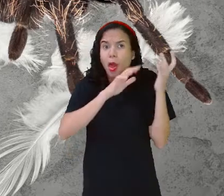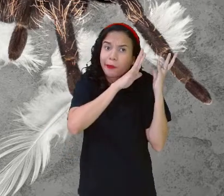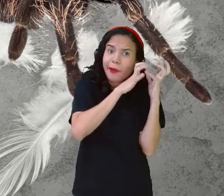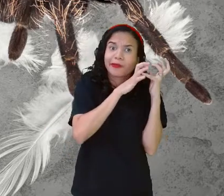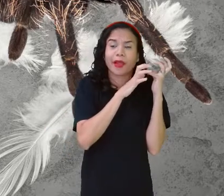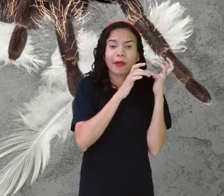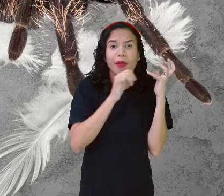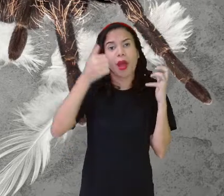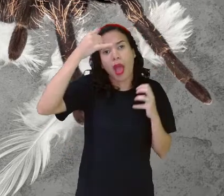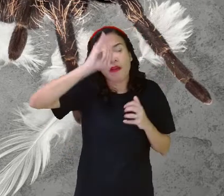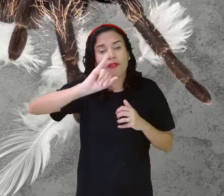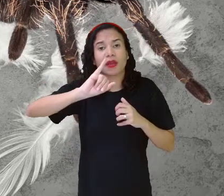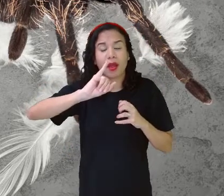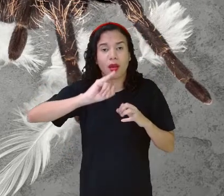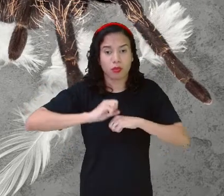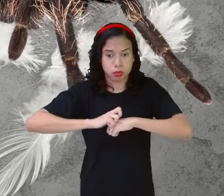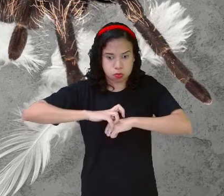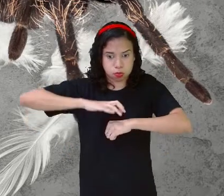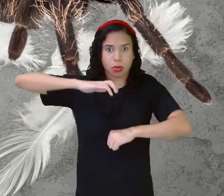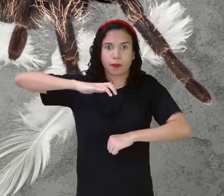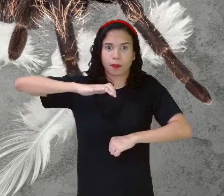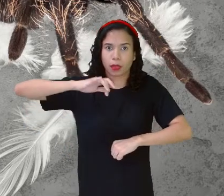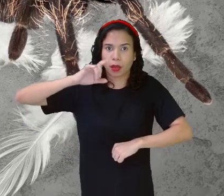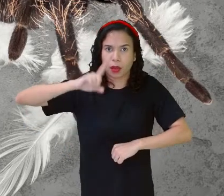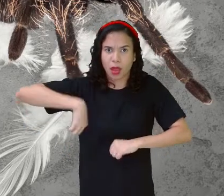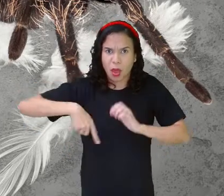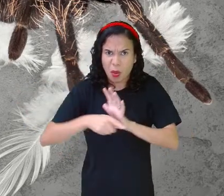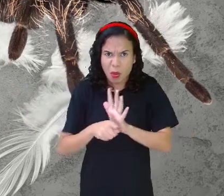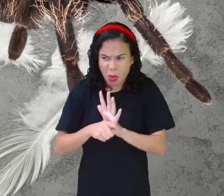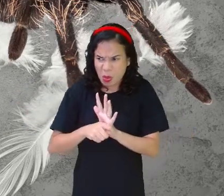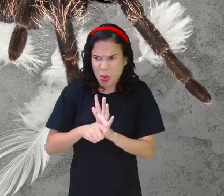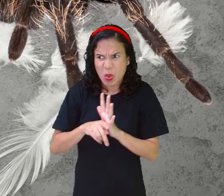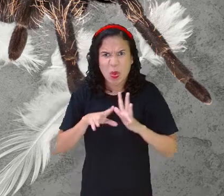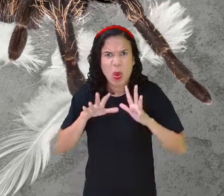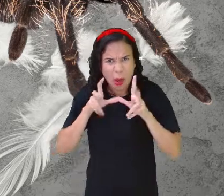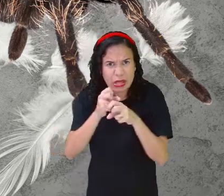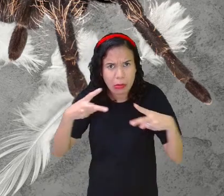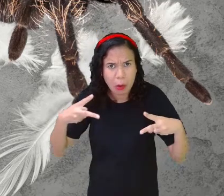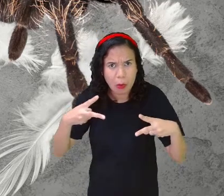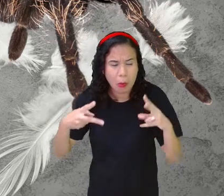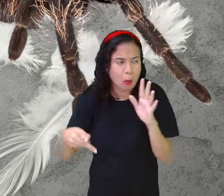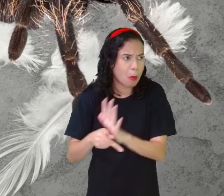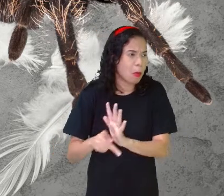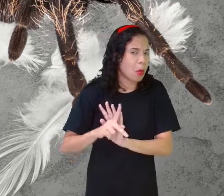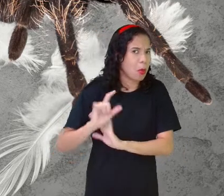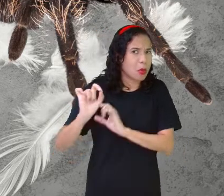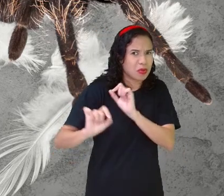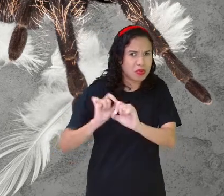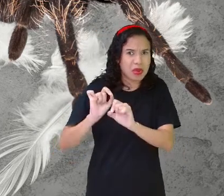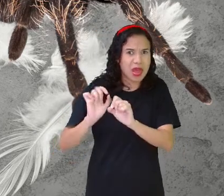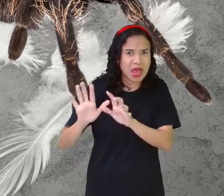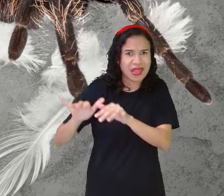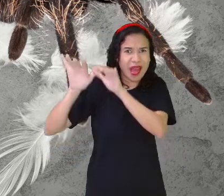seu desenvolvimento. Era um parasita, desses parasitas que são oriundos das